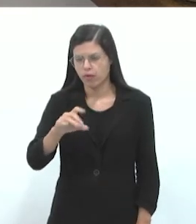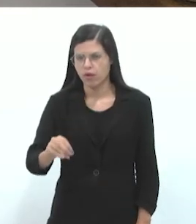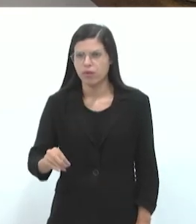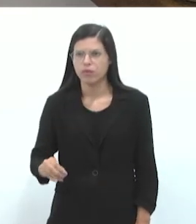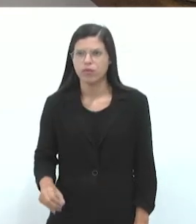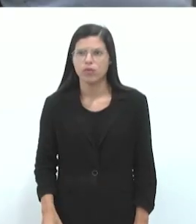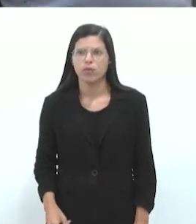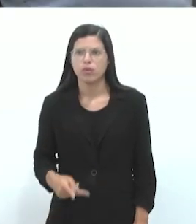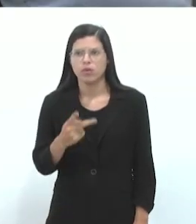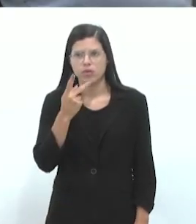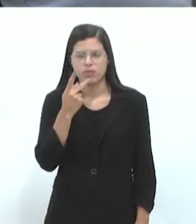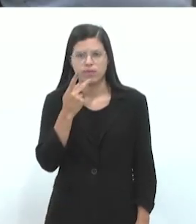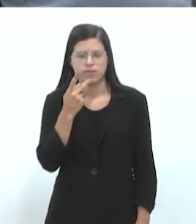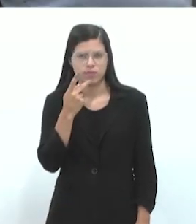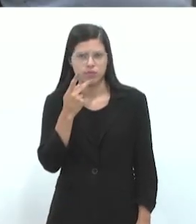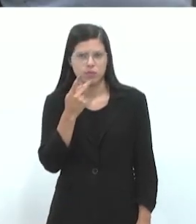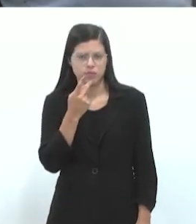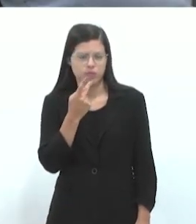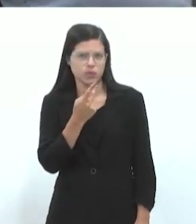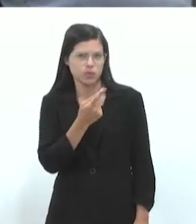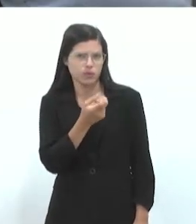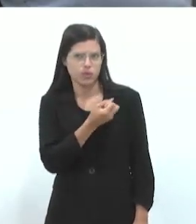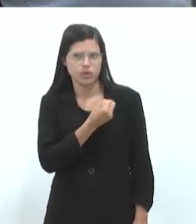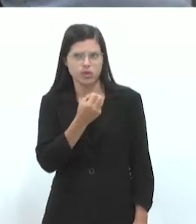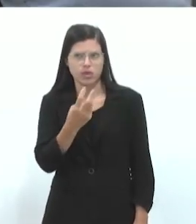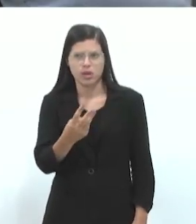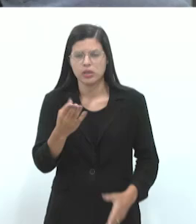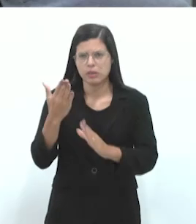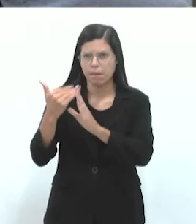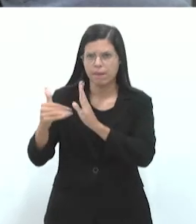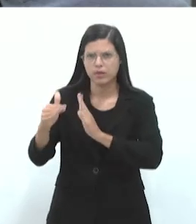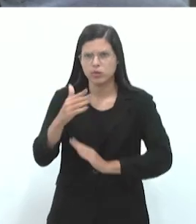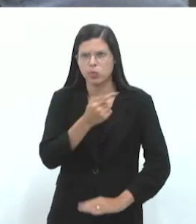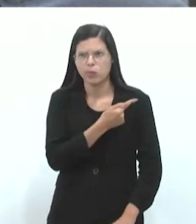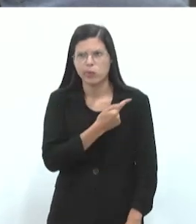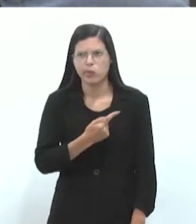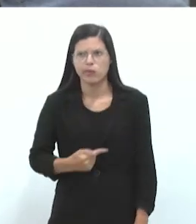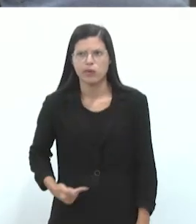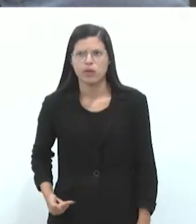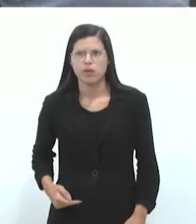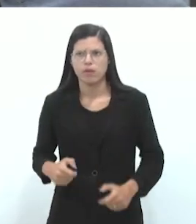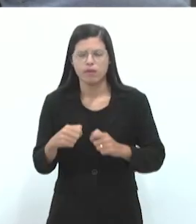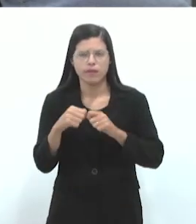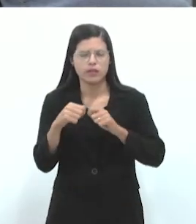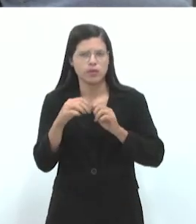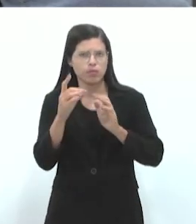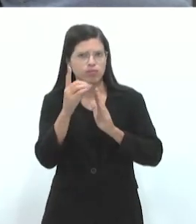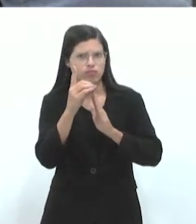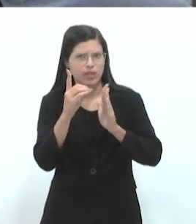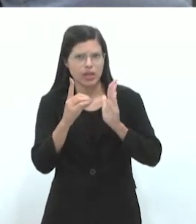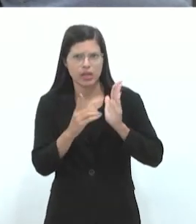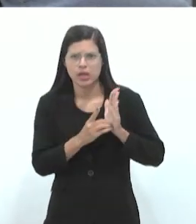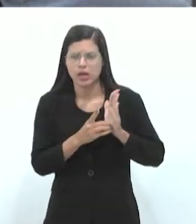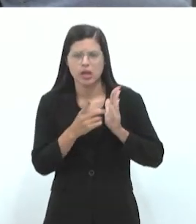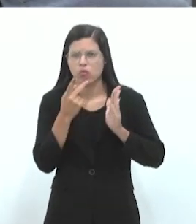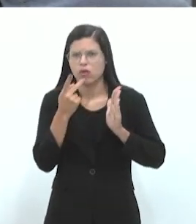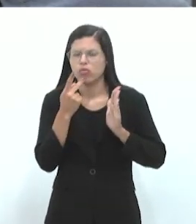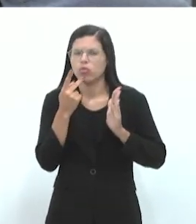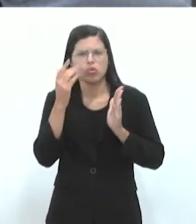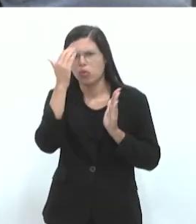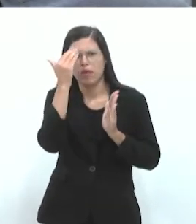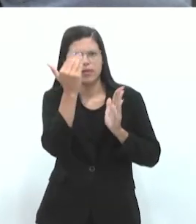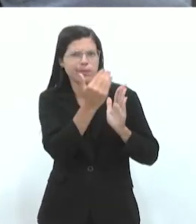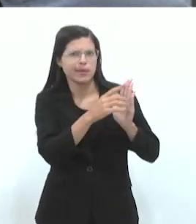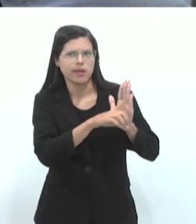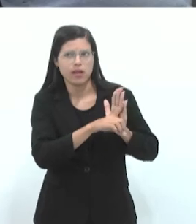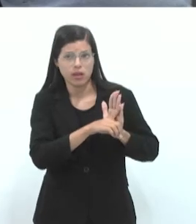número 3 e mandou para o governador fazer no decreto que não ia cumprir a lei. E o